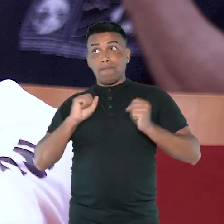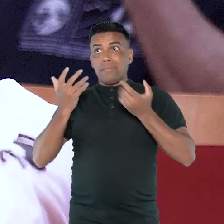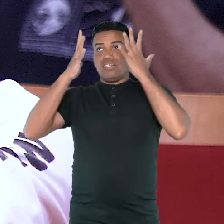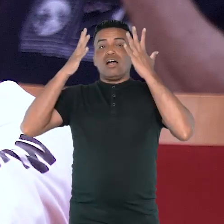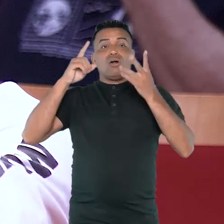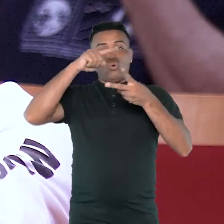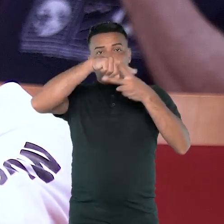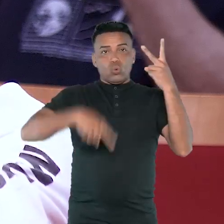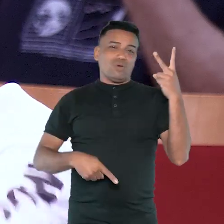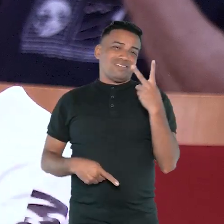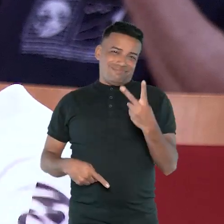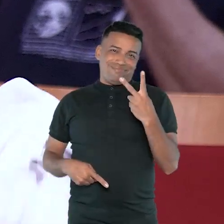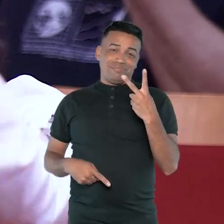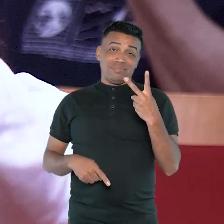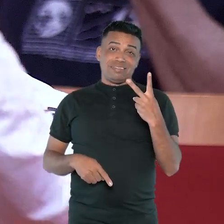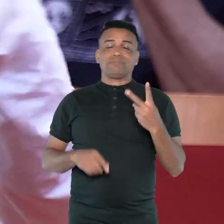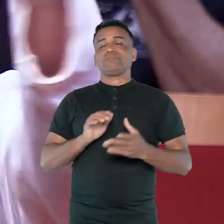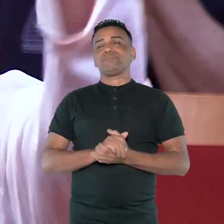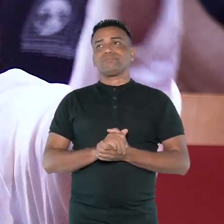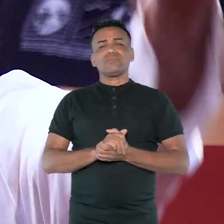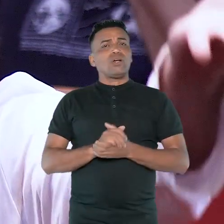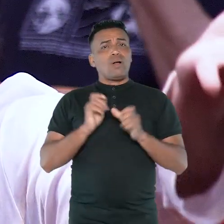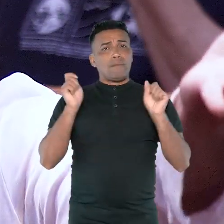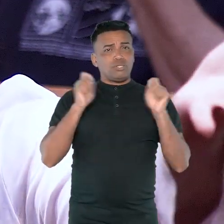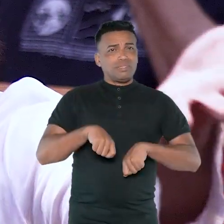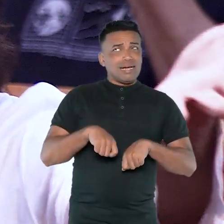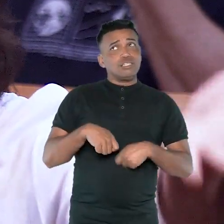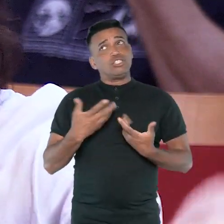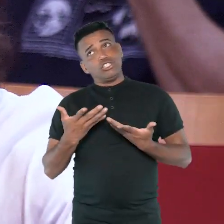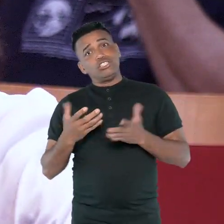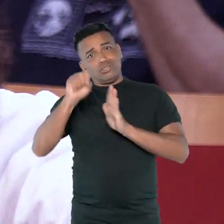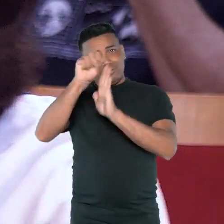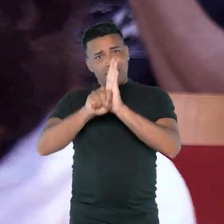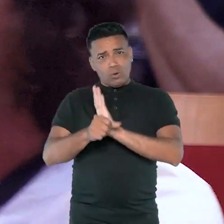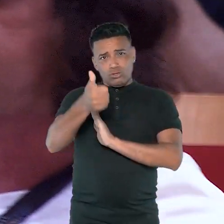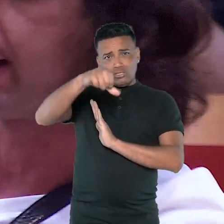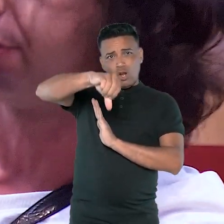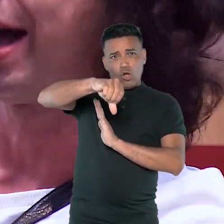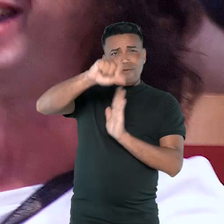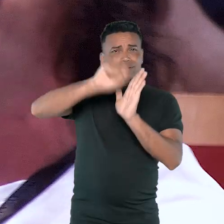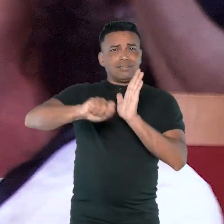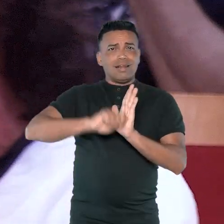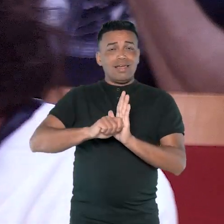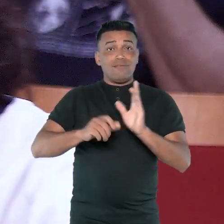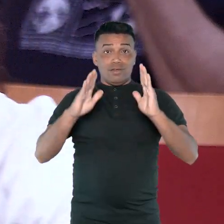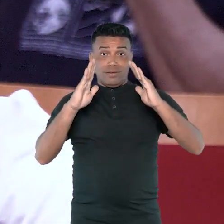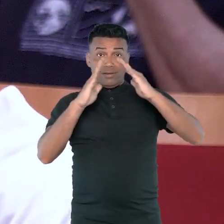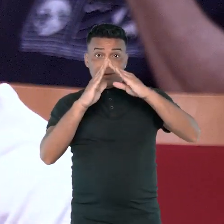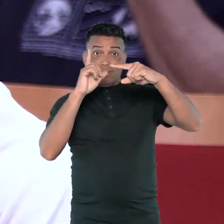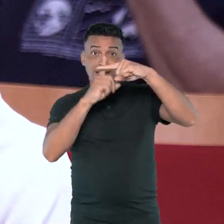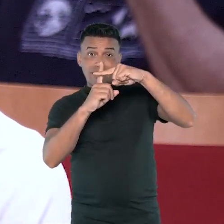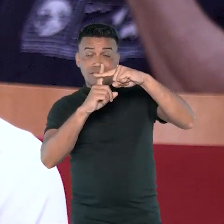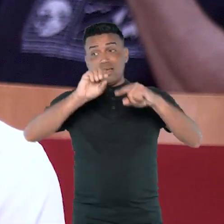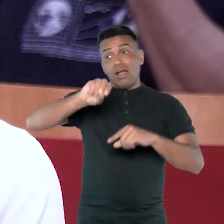a duas coisas na vida. Se ela tem a possibilidade, né, digamos, no século XIX, quando ela escreve à igreja ou